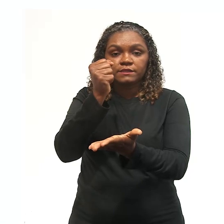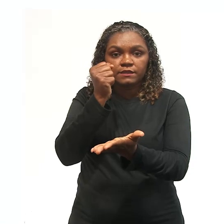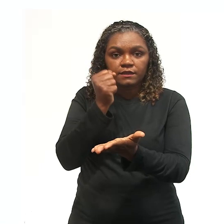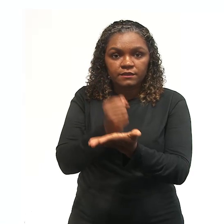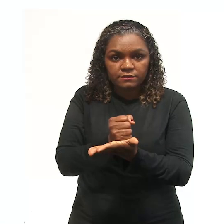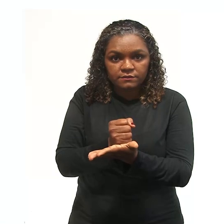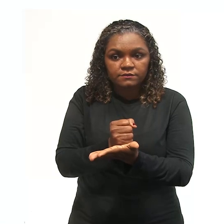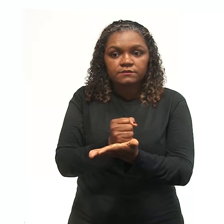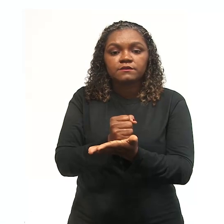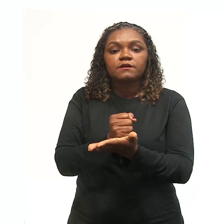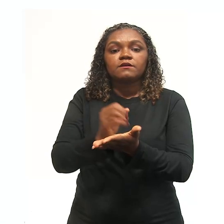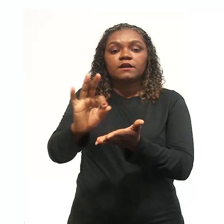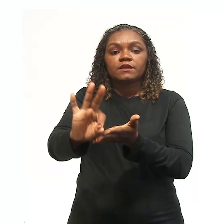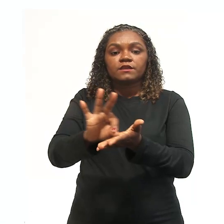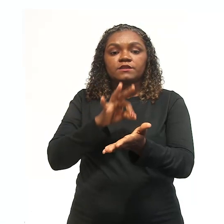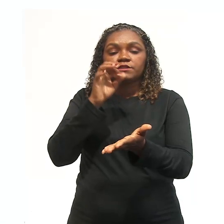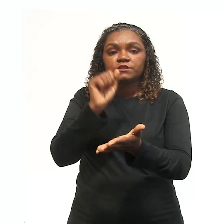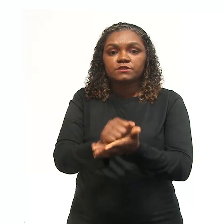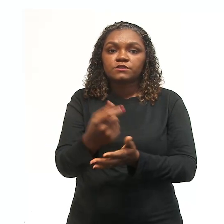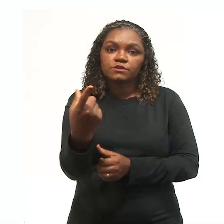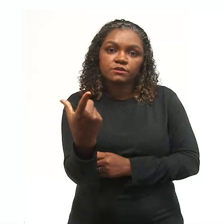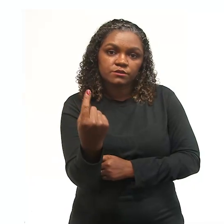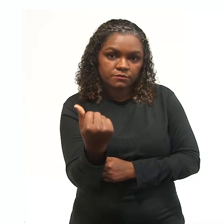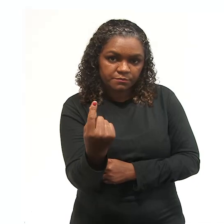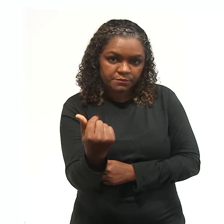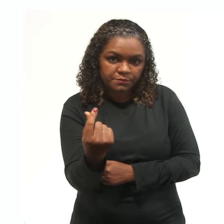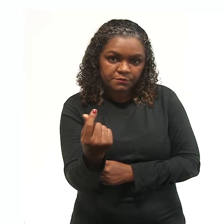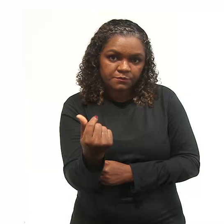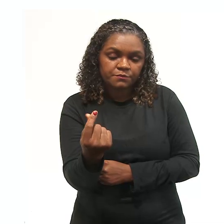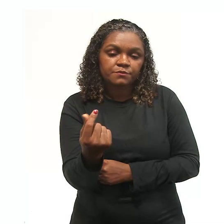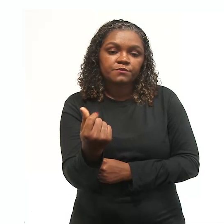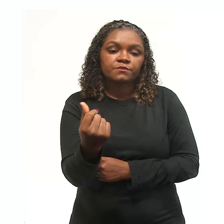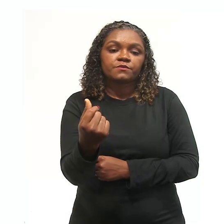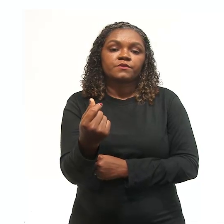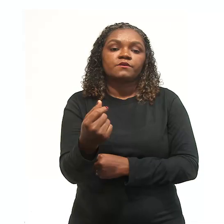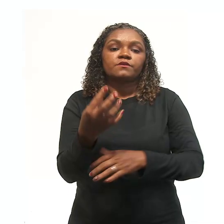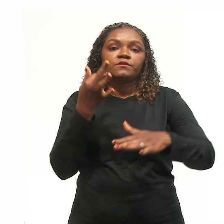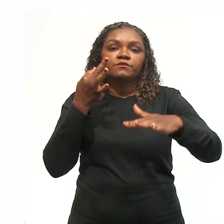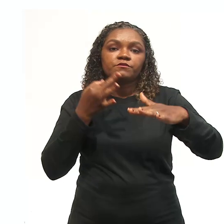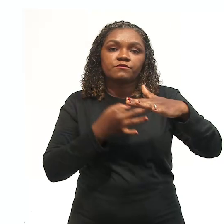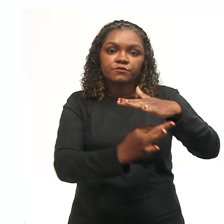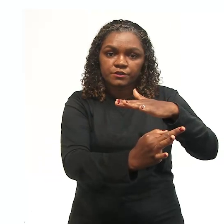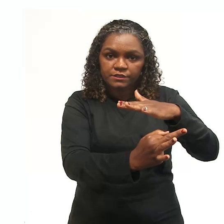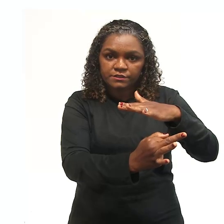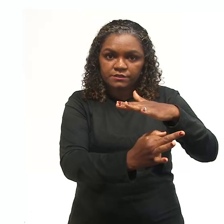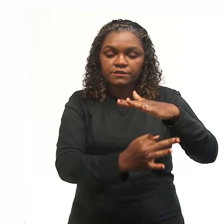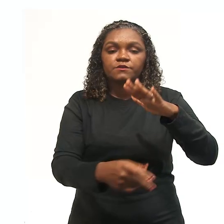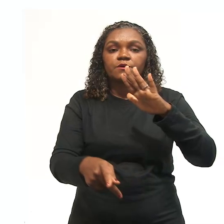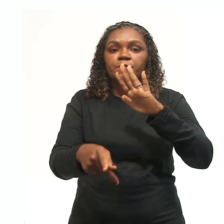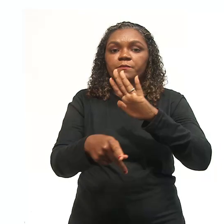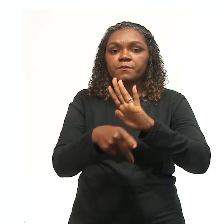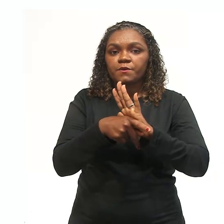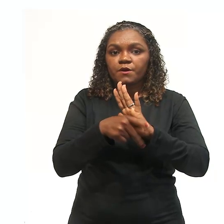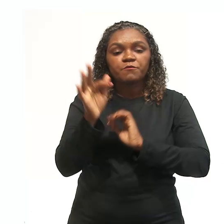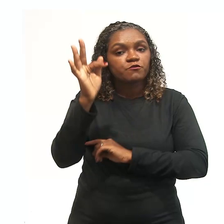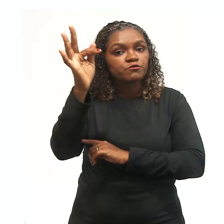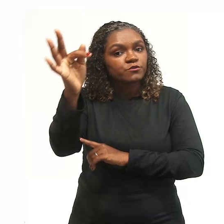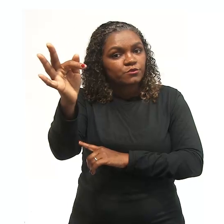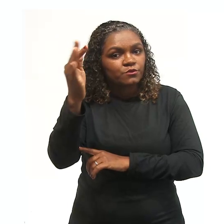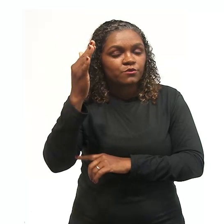contratação por registro de preços, registrando preços, né, de fornecedores para